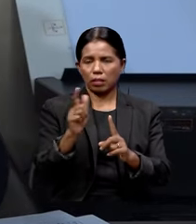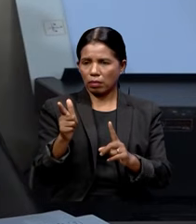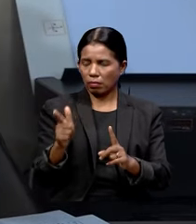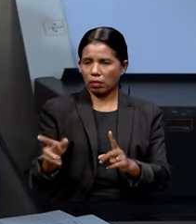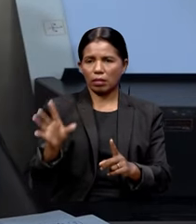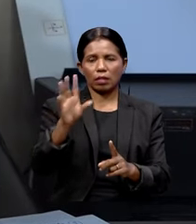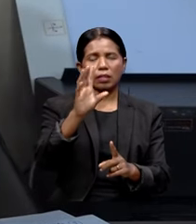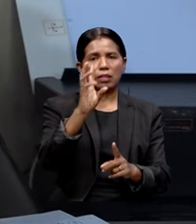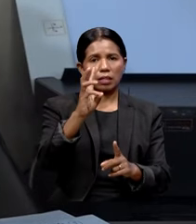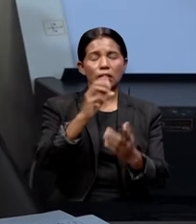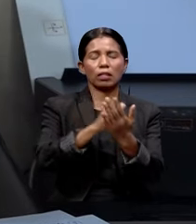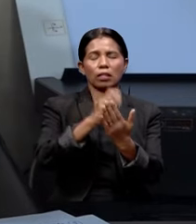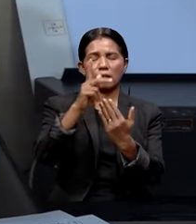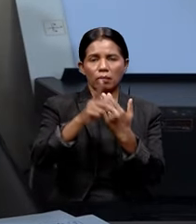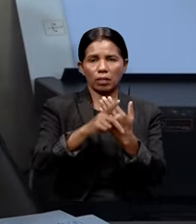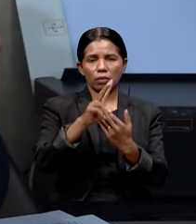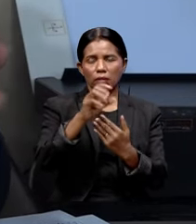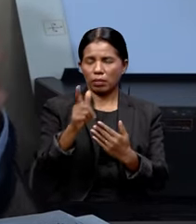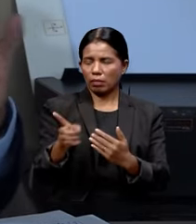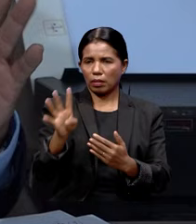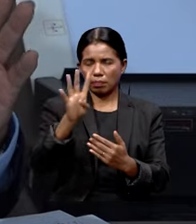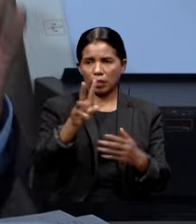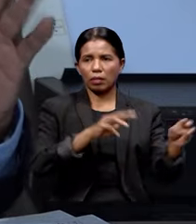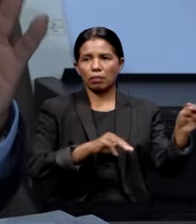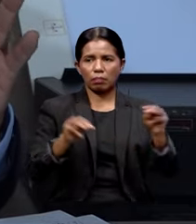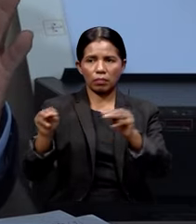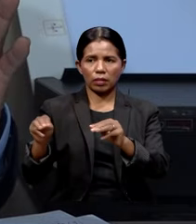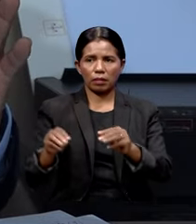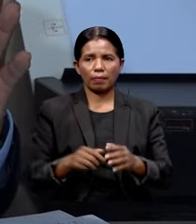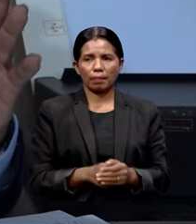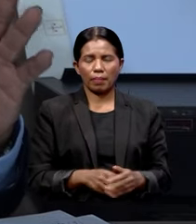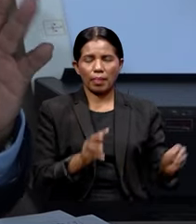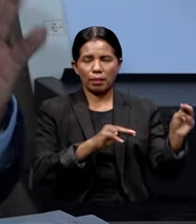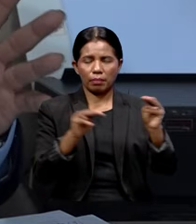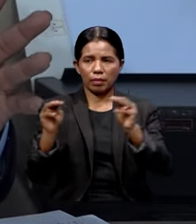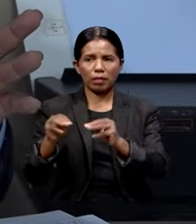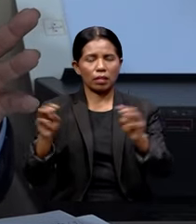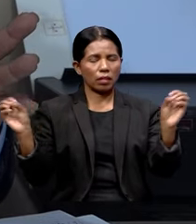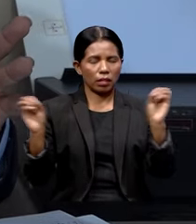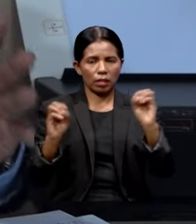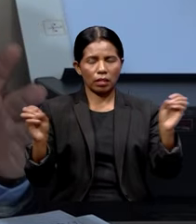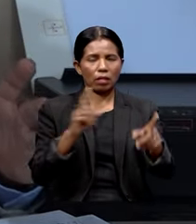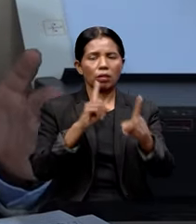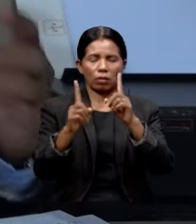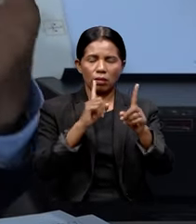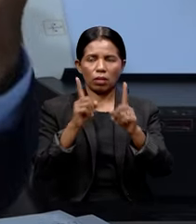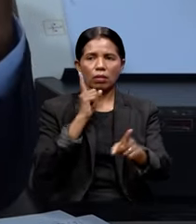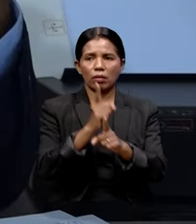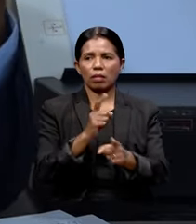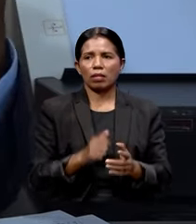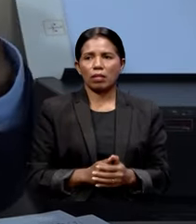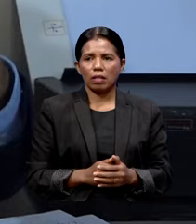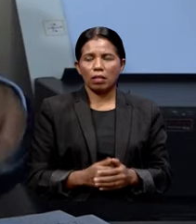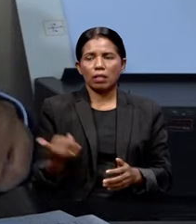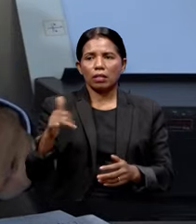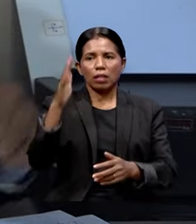de 2024, muda, má fé. Nem como dia má fé. Lá é good faith, tu sabe? Nem dia não. Tô como se